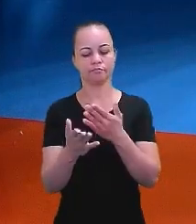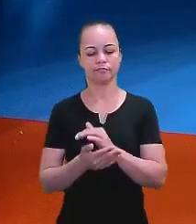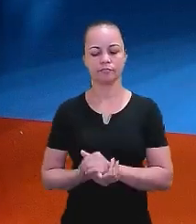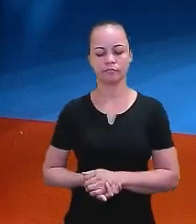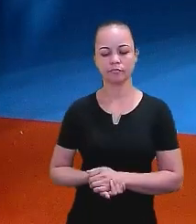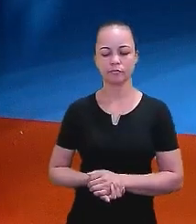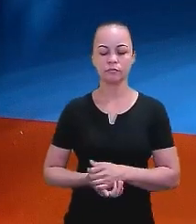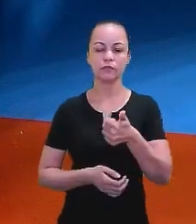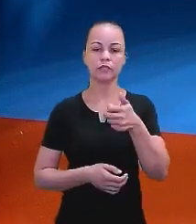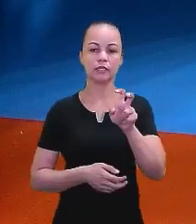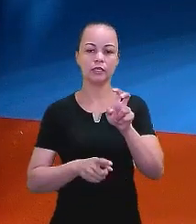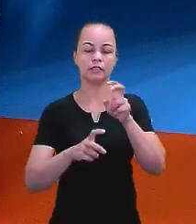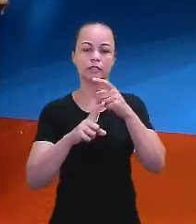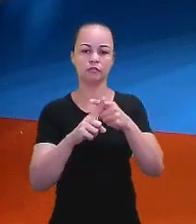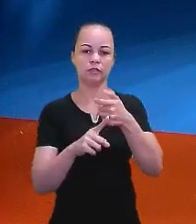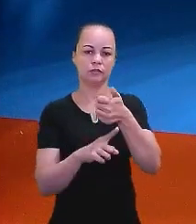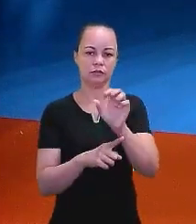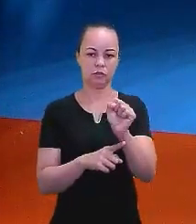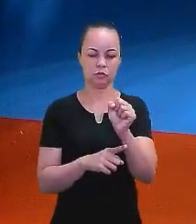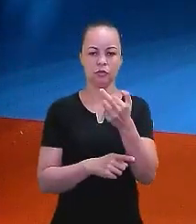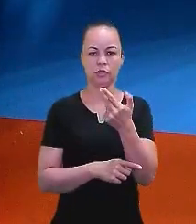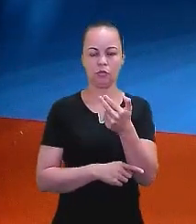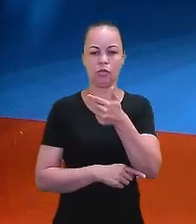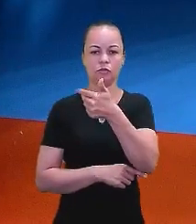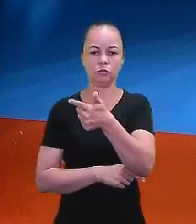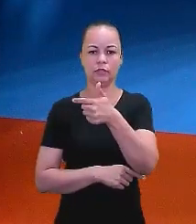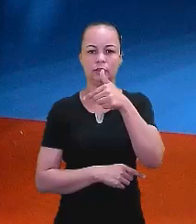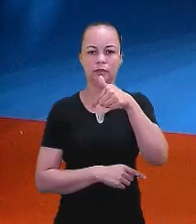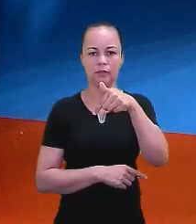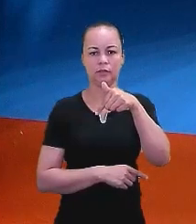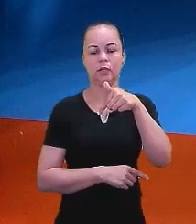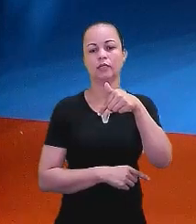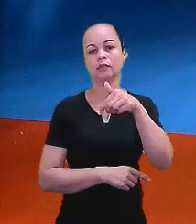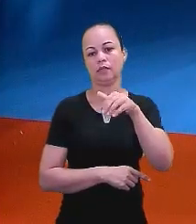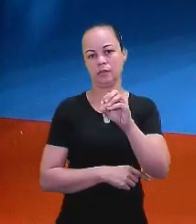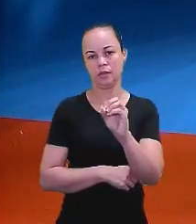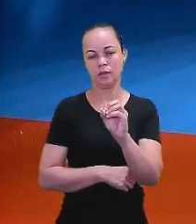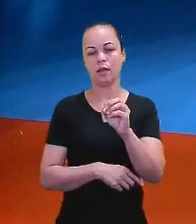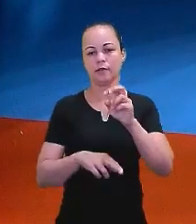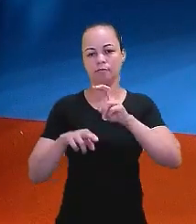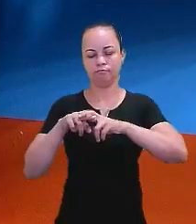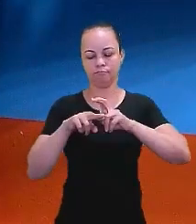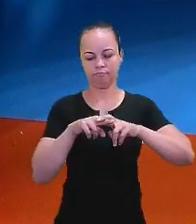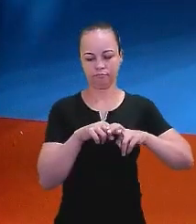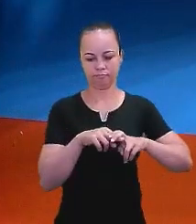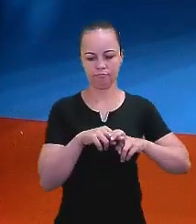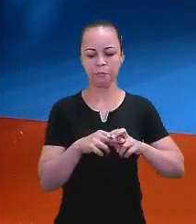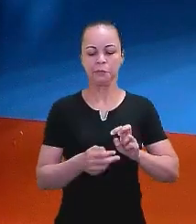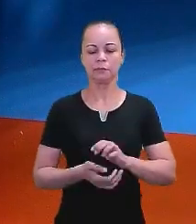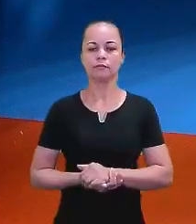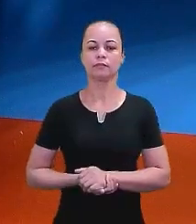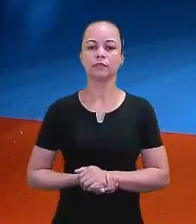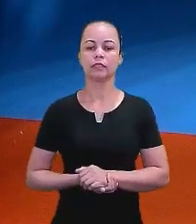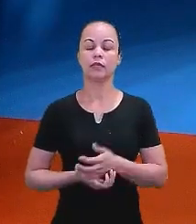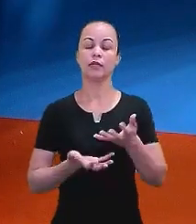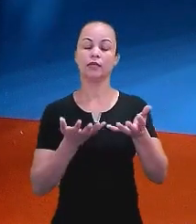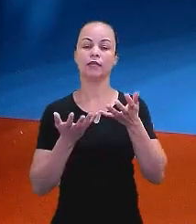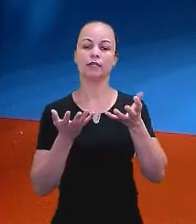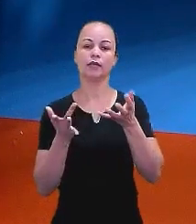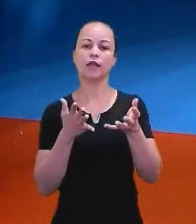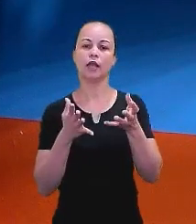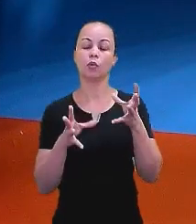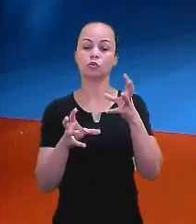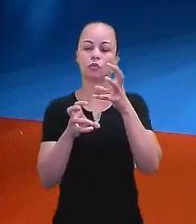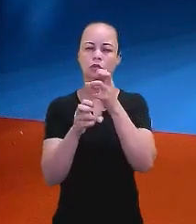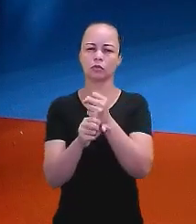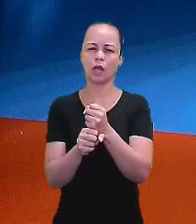cálculo. Então, 15 vezes 18, 270 poltronas. Ele quer o total de poltronas